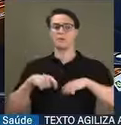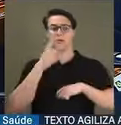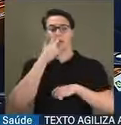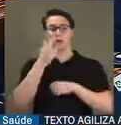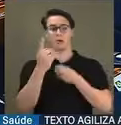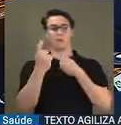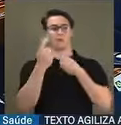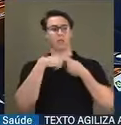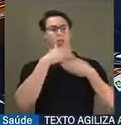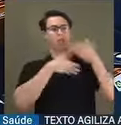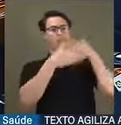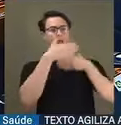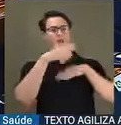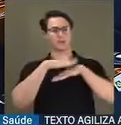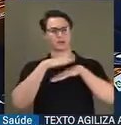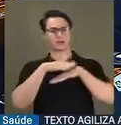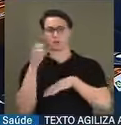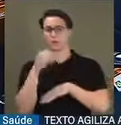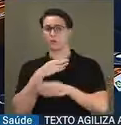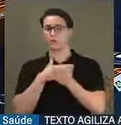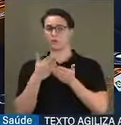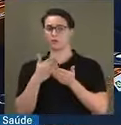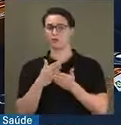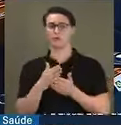voltar atrás e fazer um novo começo,